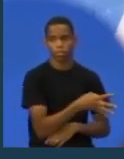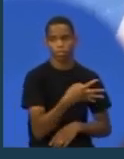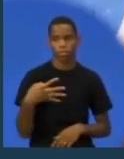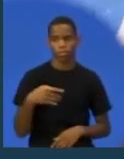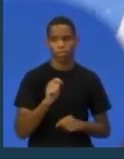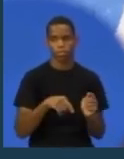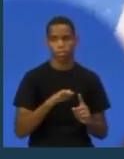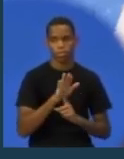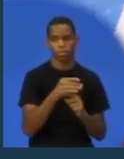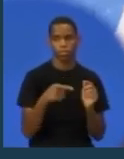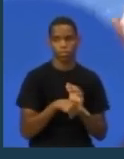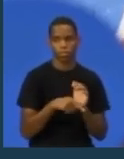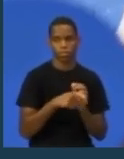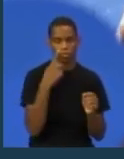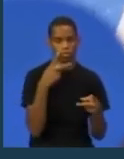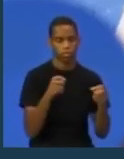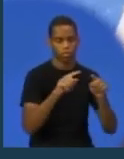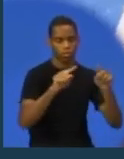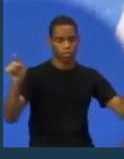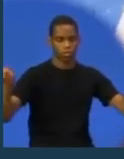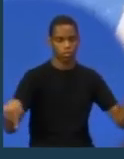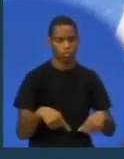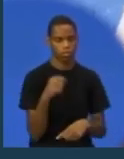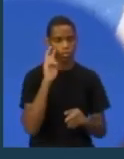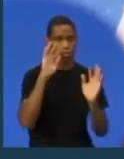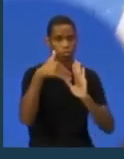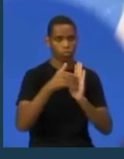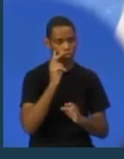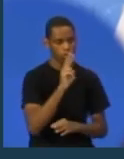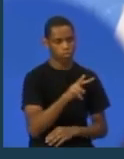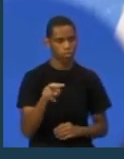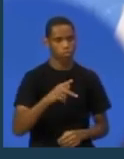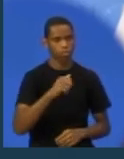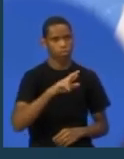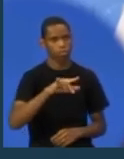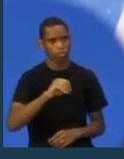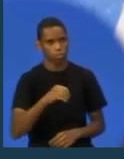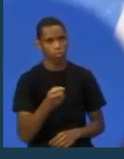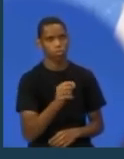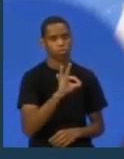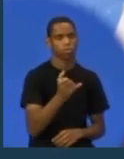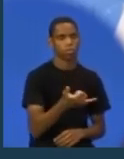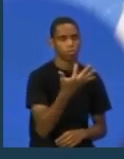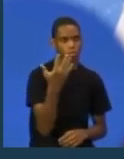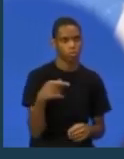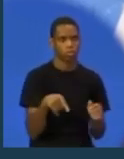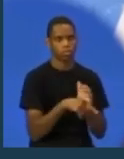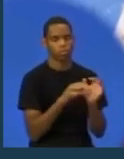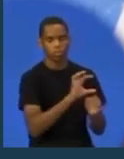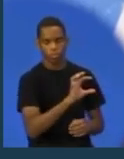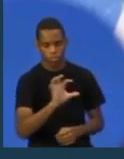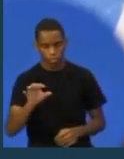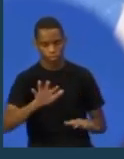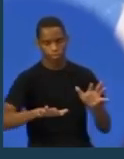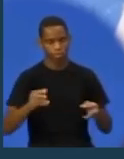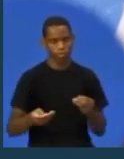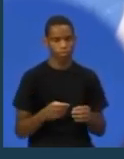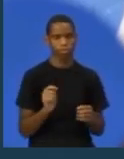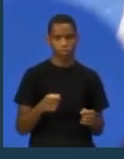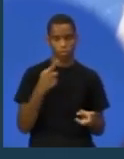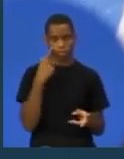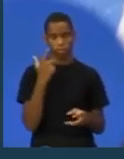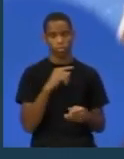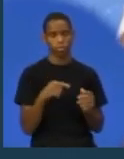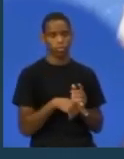permite uma visualização mais global dos resultados. Então, você tem lá protocolos, percentuais, grupos, variáveis, e aí